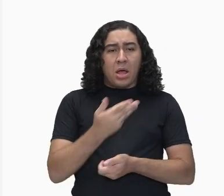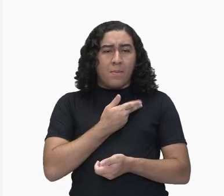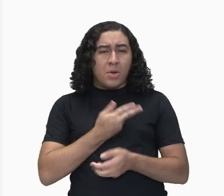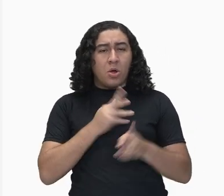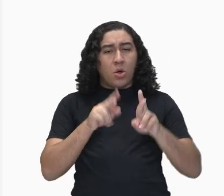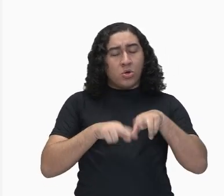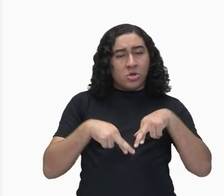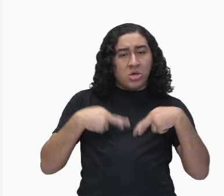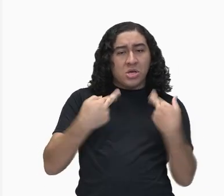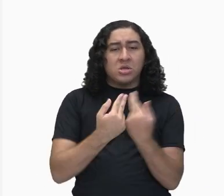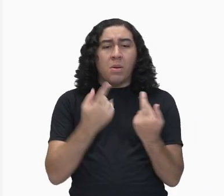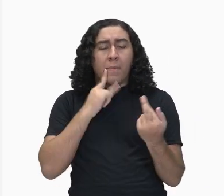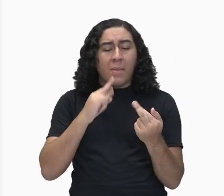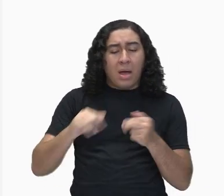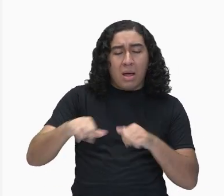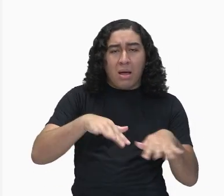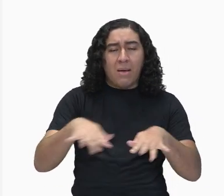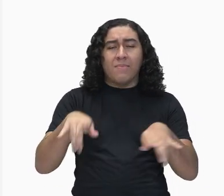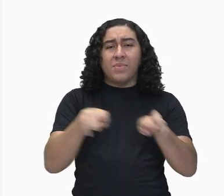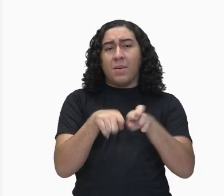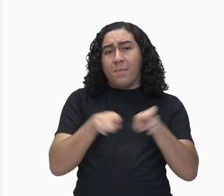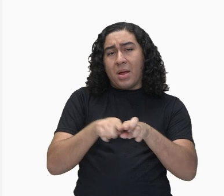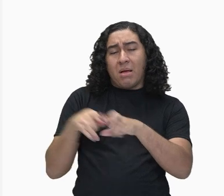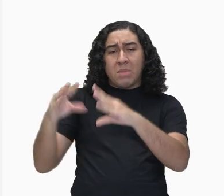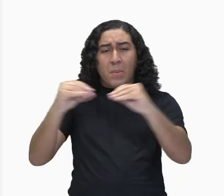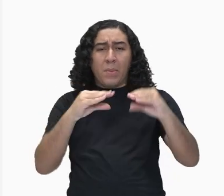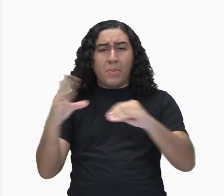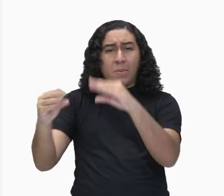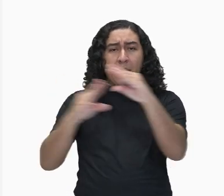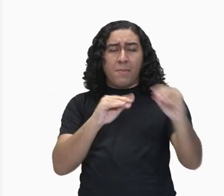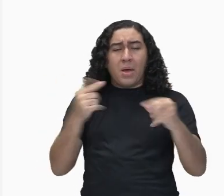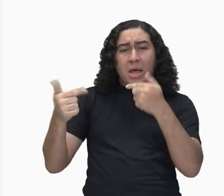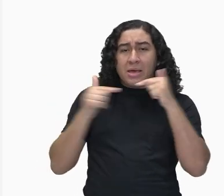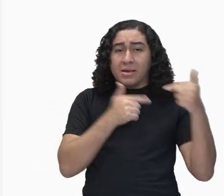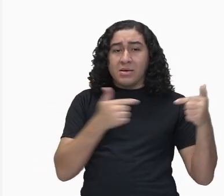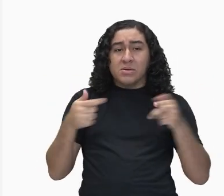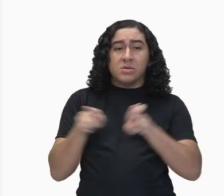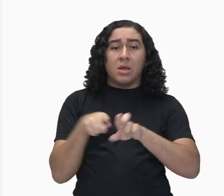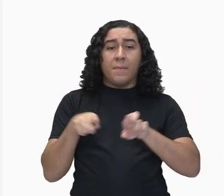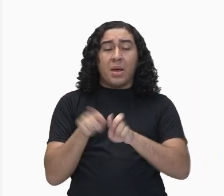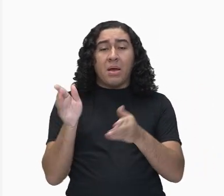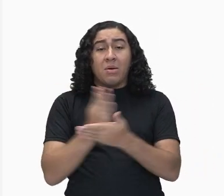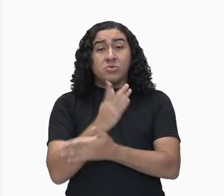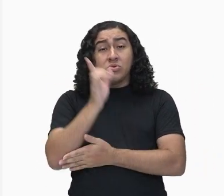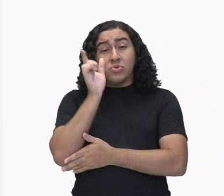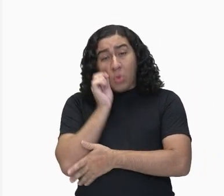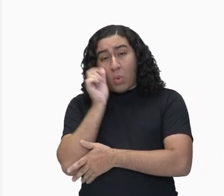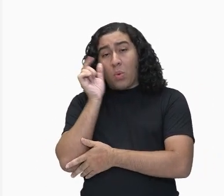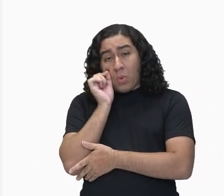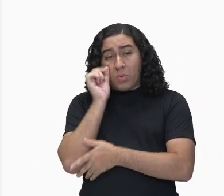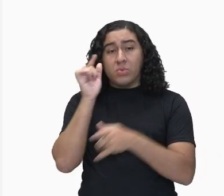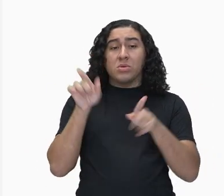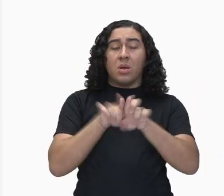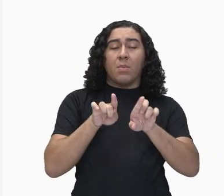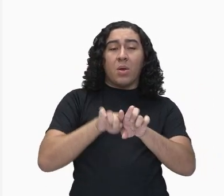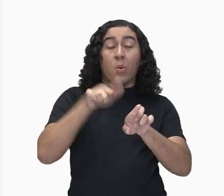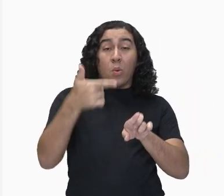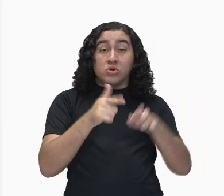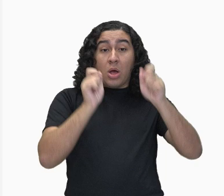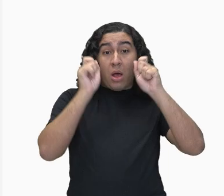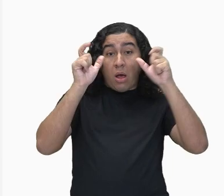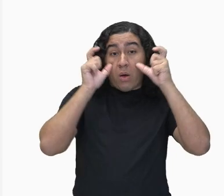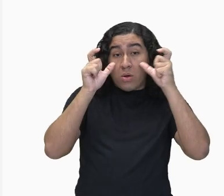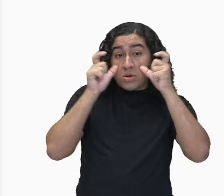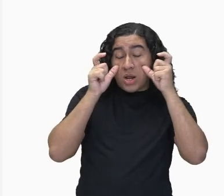conversa alta, risos, discussões, alguns sonolentos, outros bem